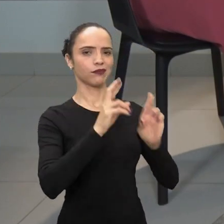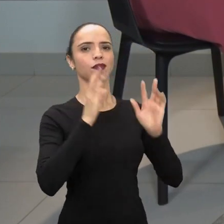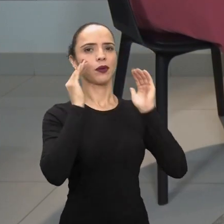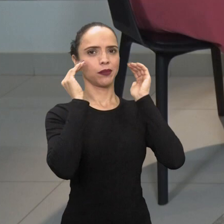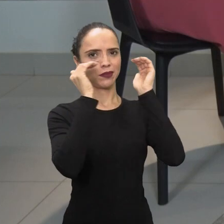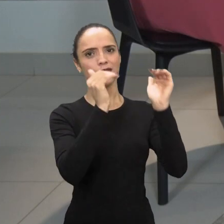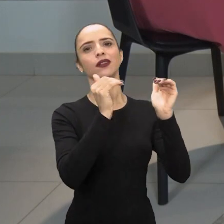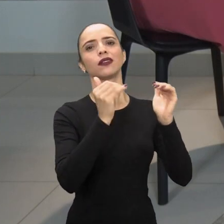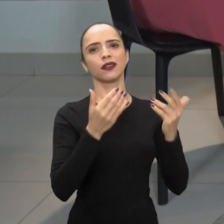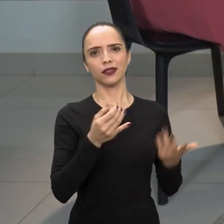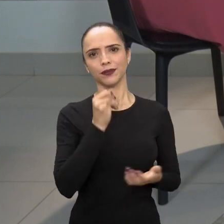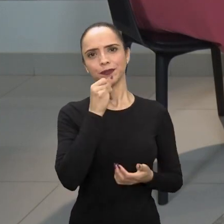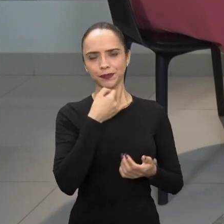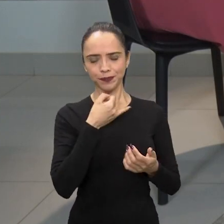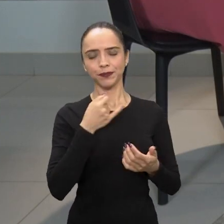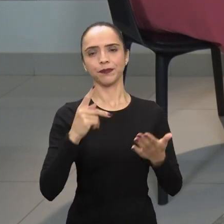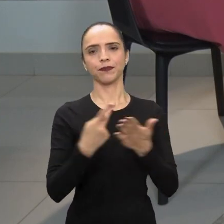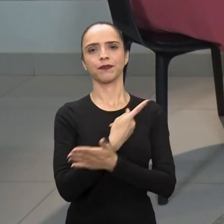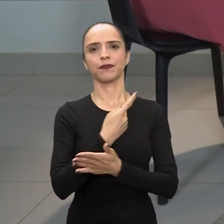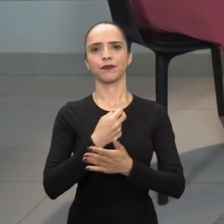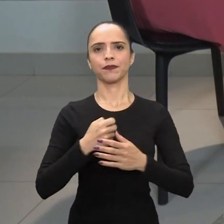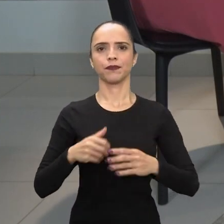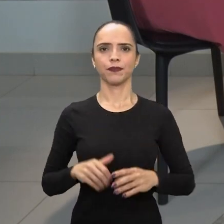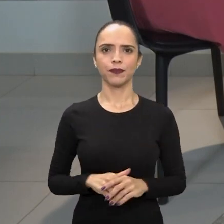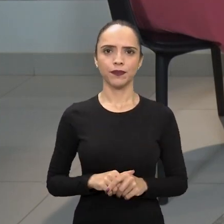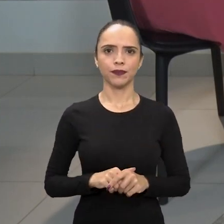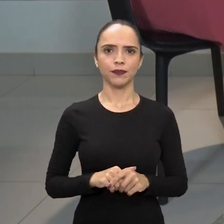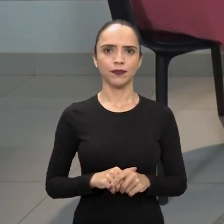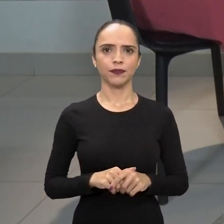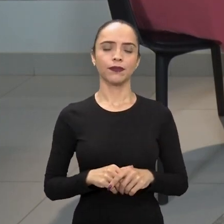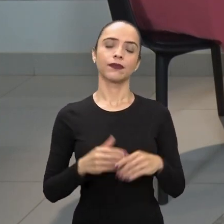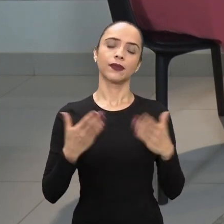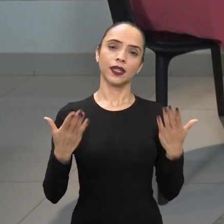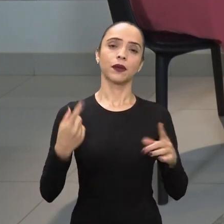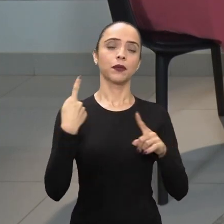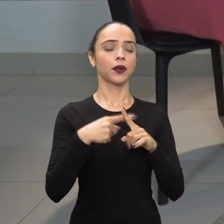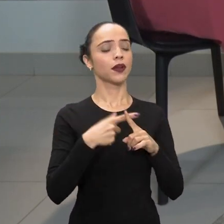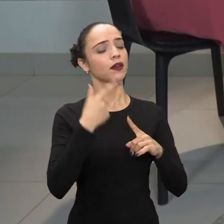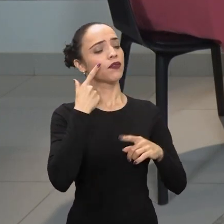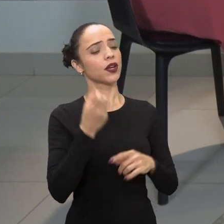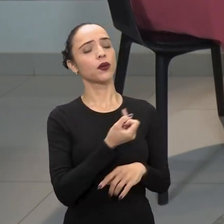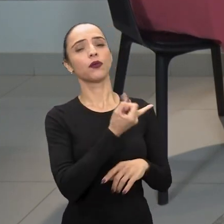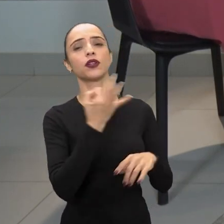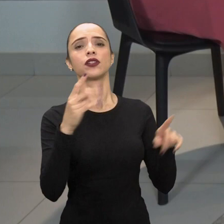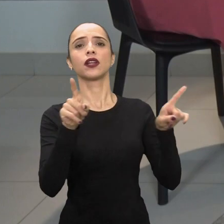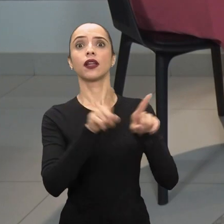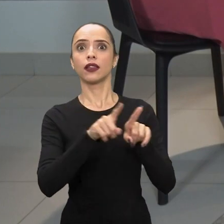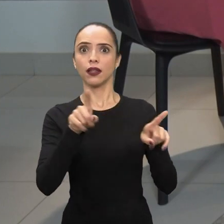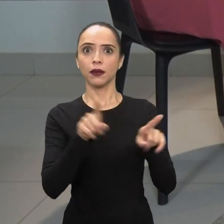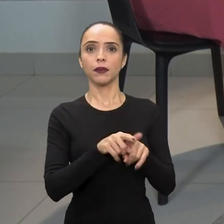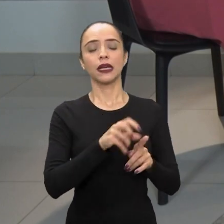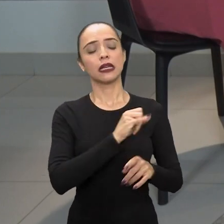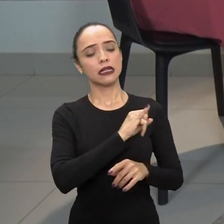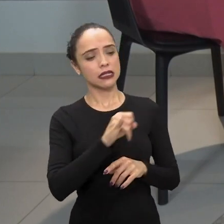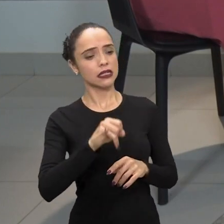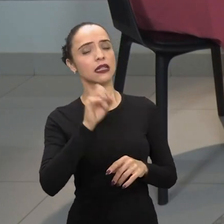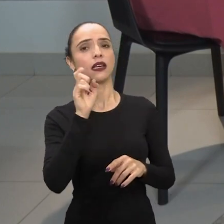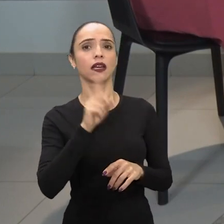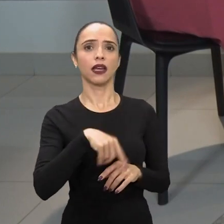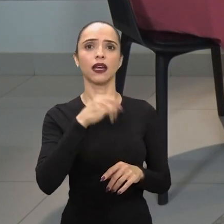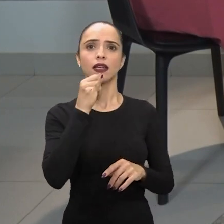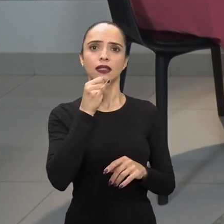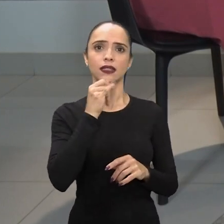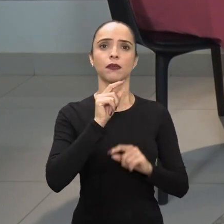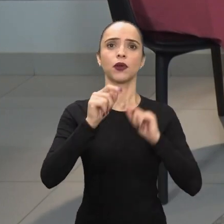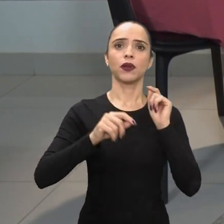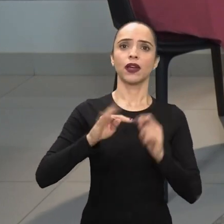da do juiz maior né que vai definir a quantidade que foi apreendida se isso